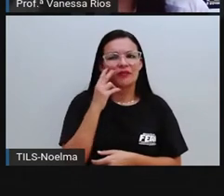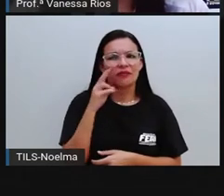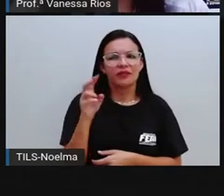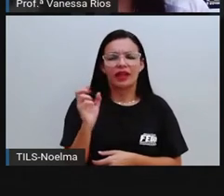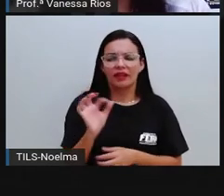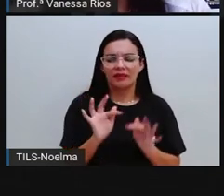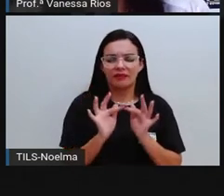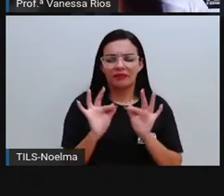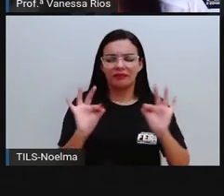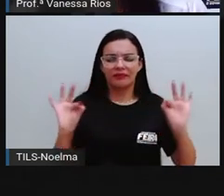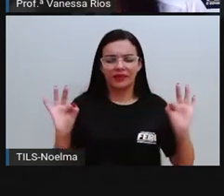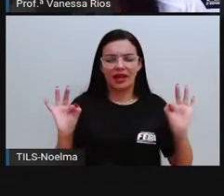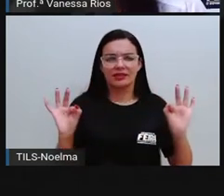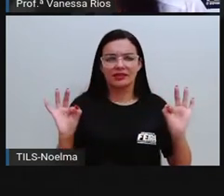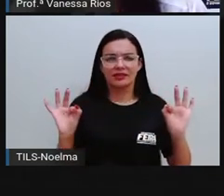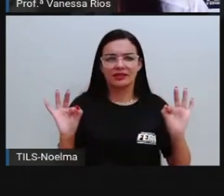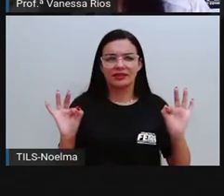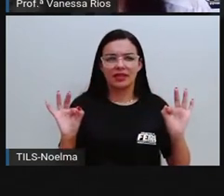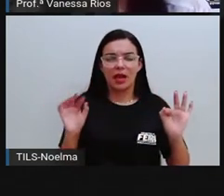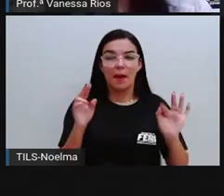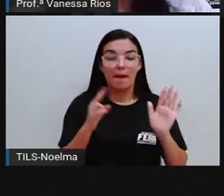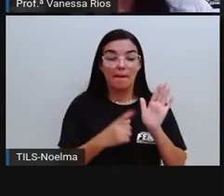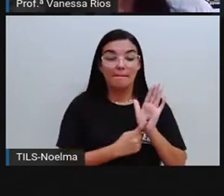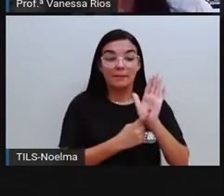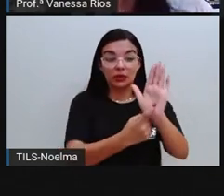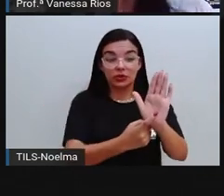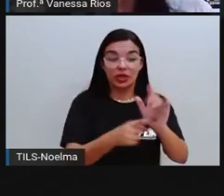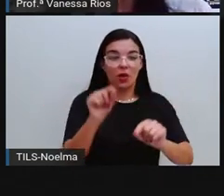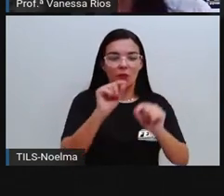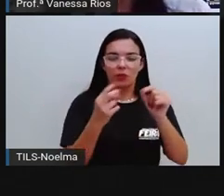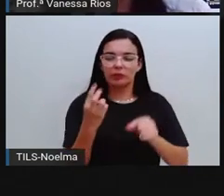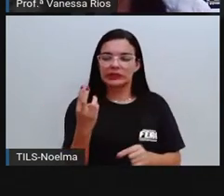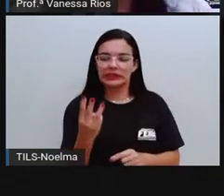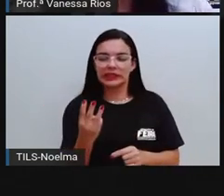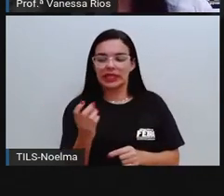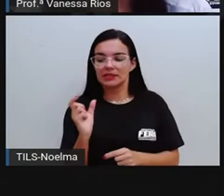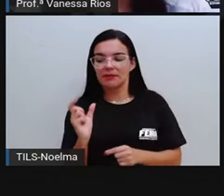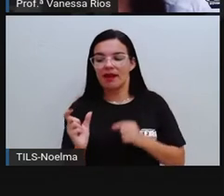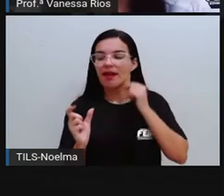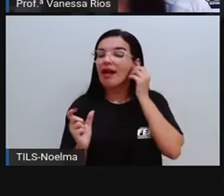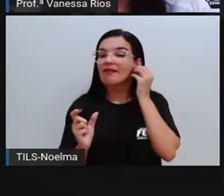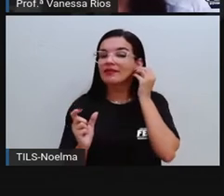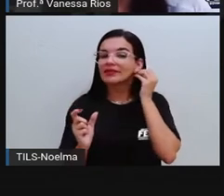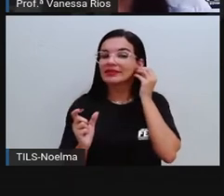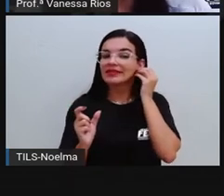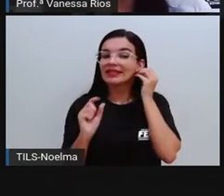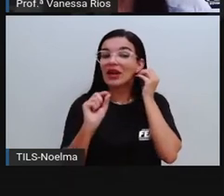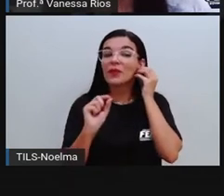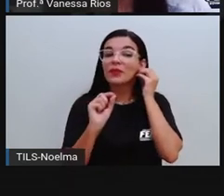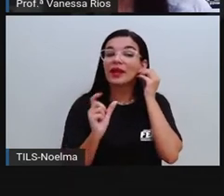frase, a Pro, não é, acabou destacando algumas palavras. E estas